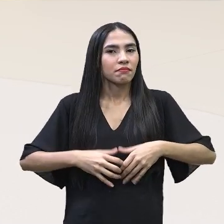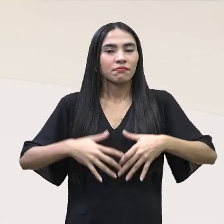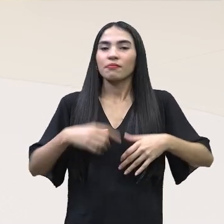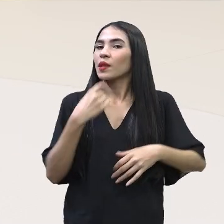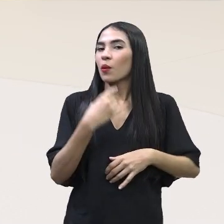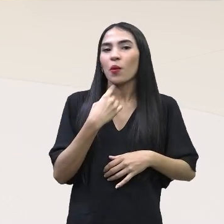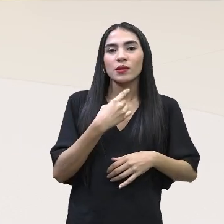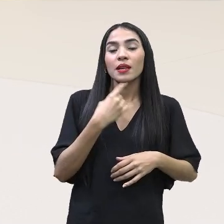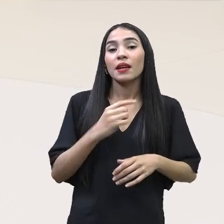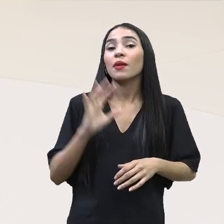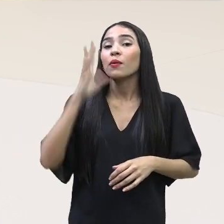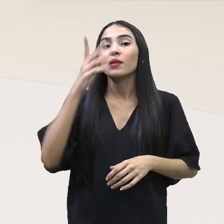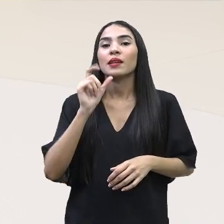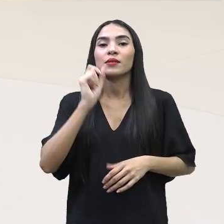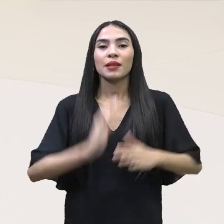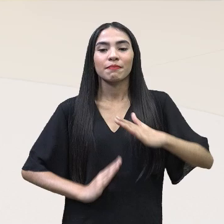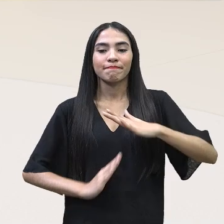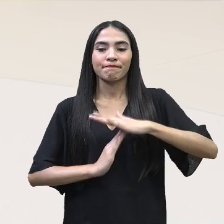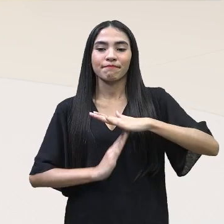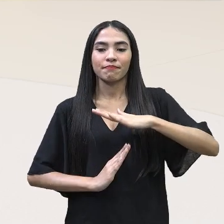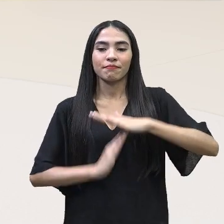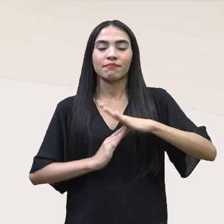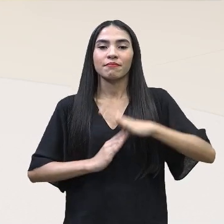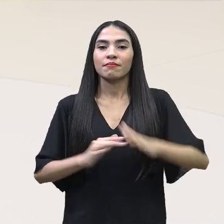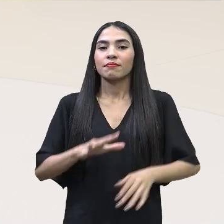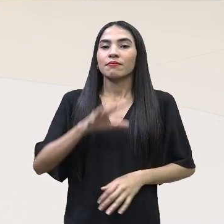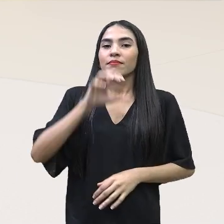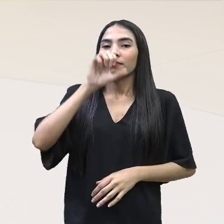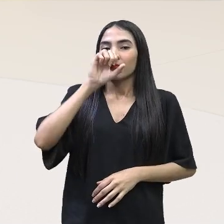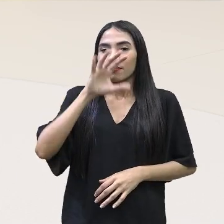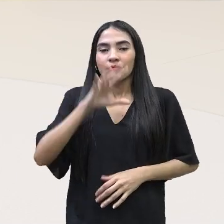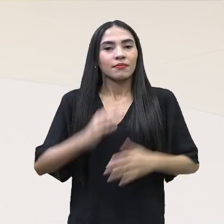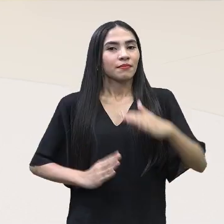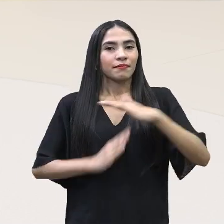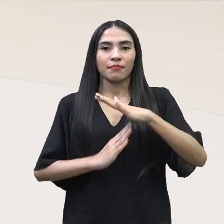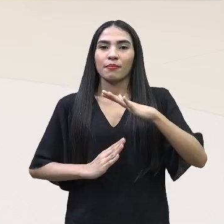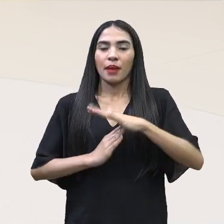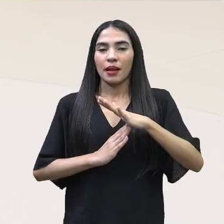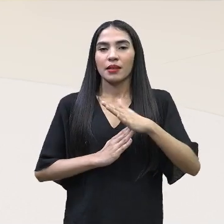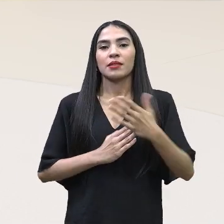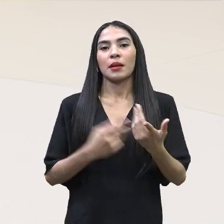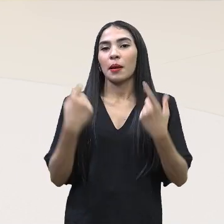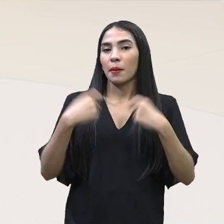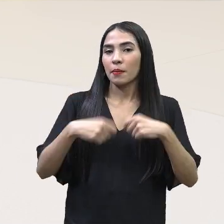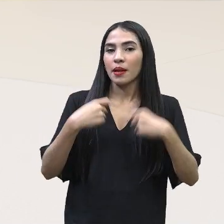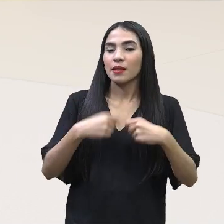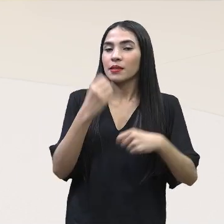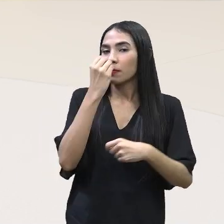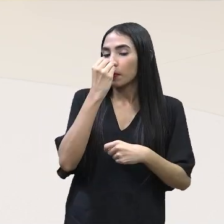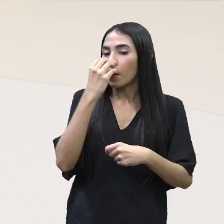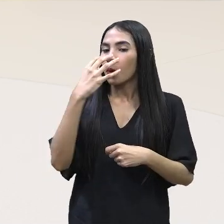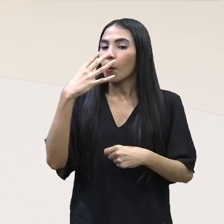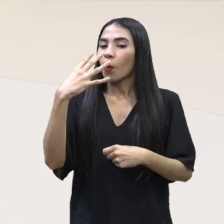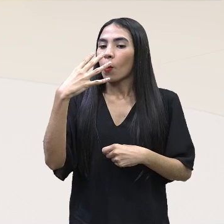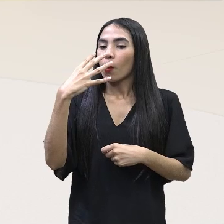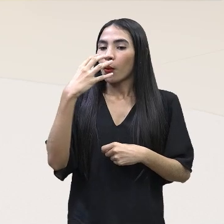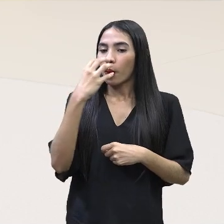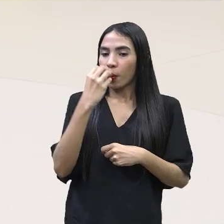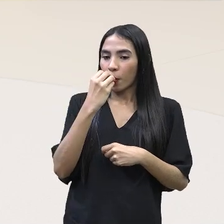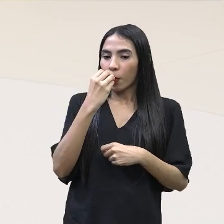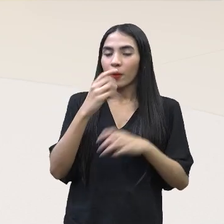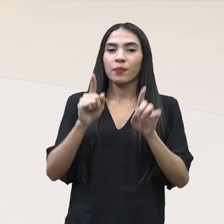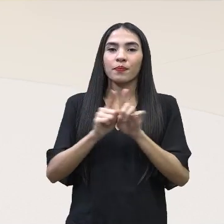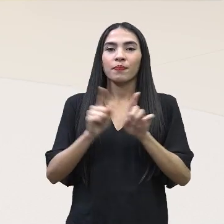que vai acontecer? O impedimento da respiração. E daí é necessário ir para balão de oxigênio, mas a